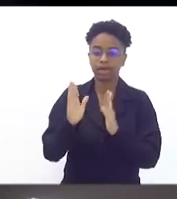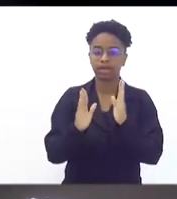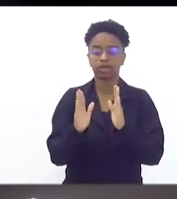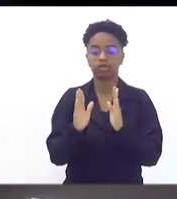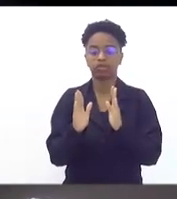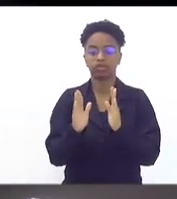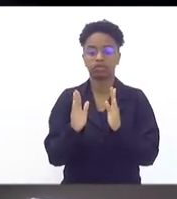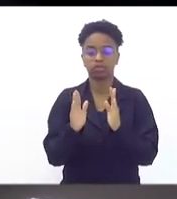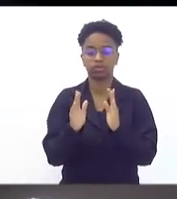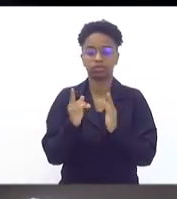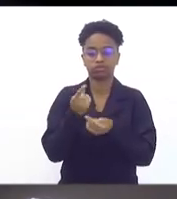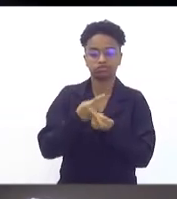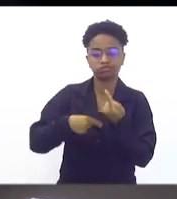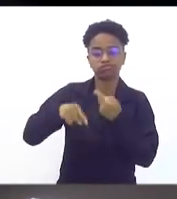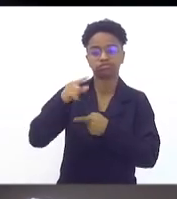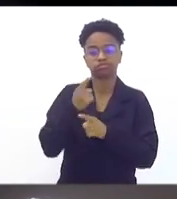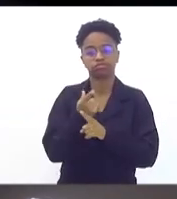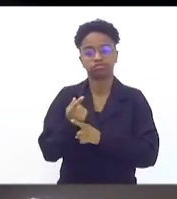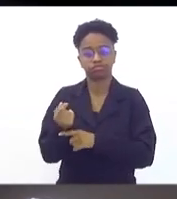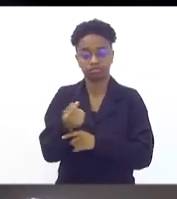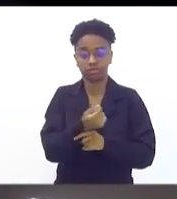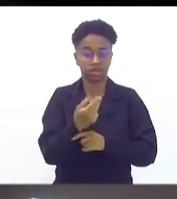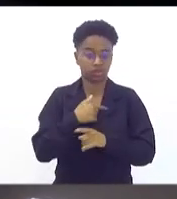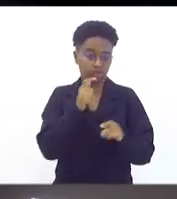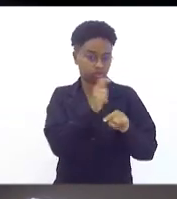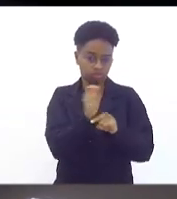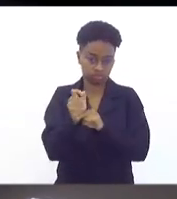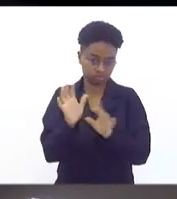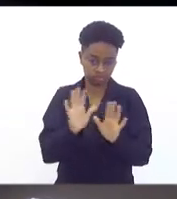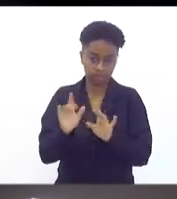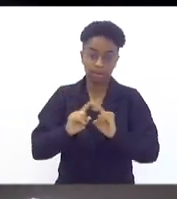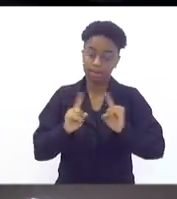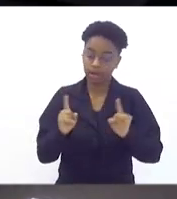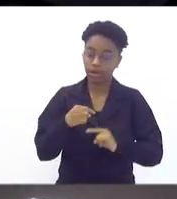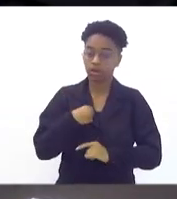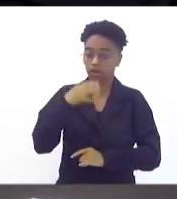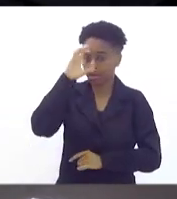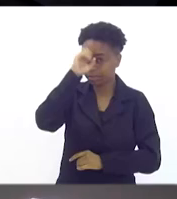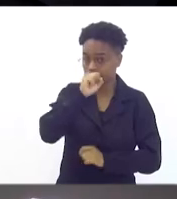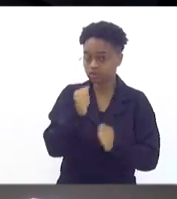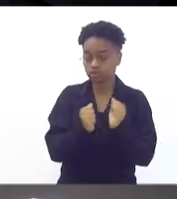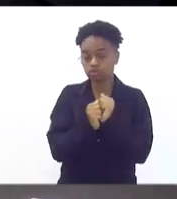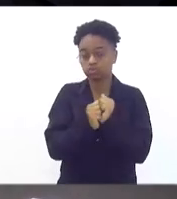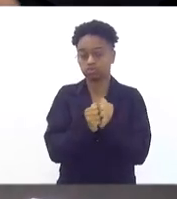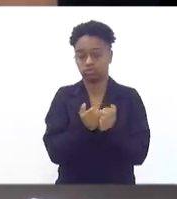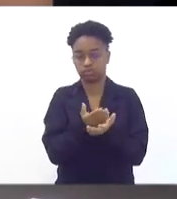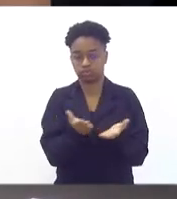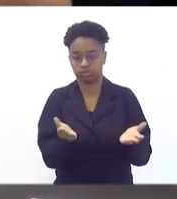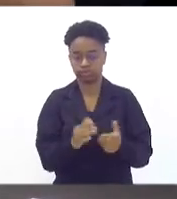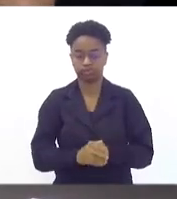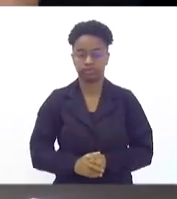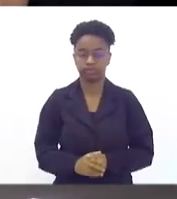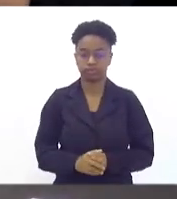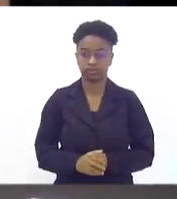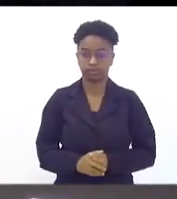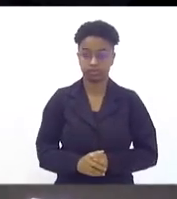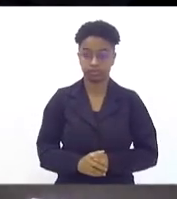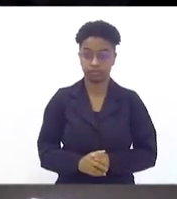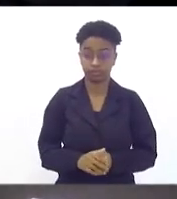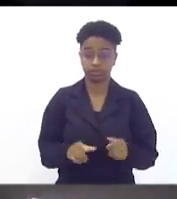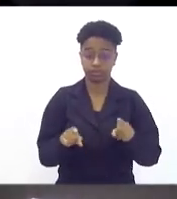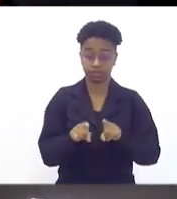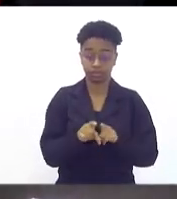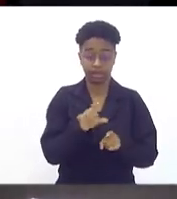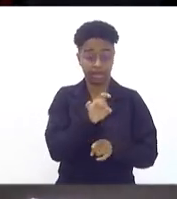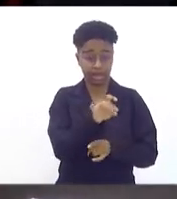longe de mim criticar os colegas mas eles aprendi bastante nesse curto período Cheguei ali comecei a chamar cada